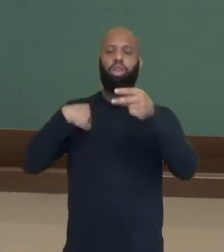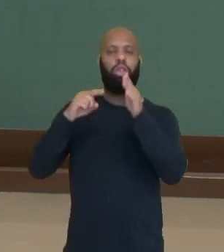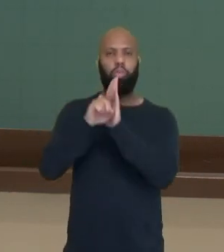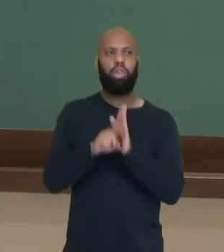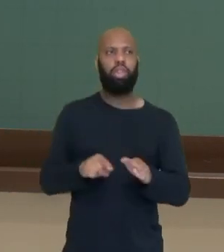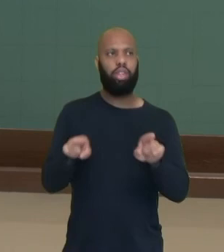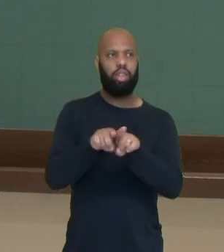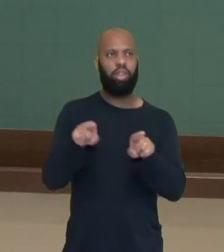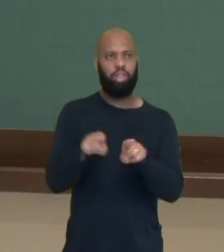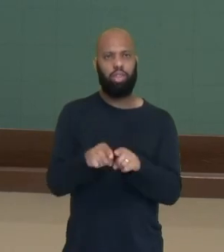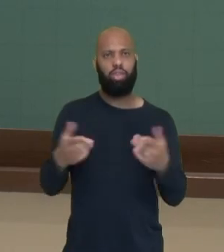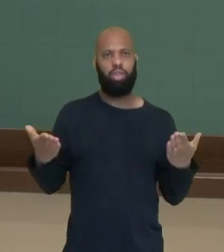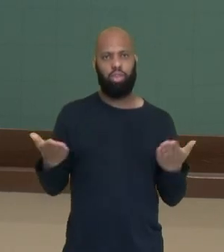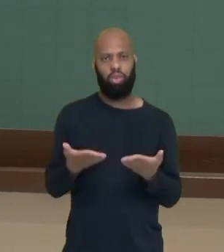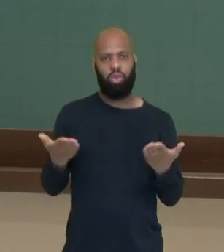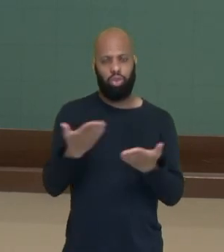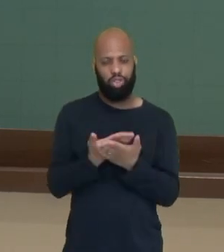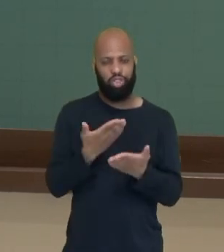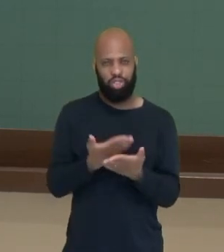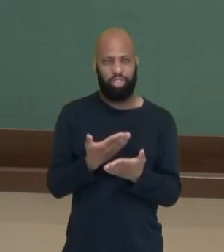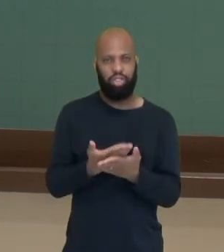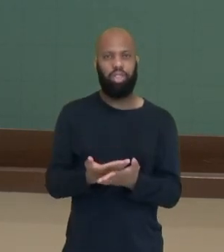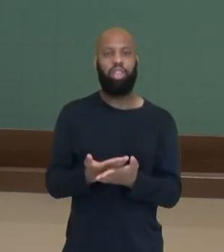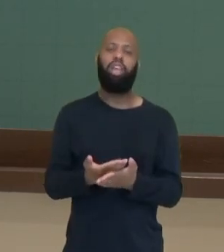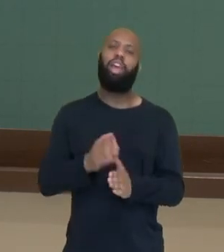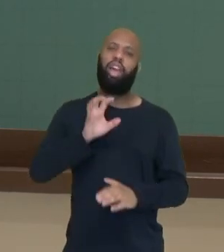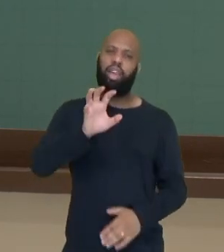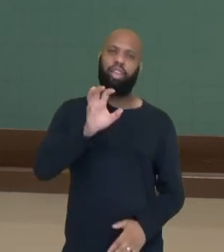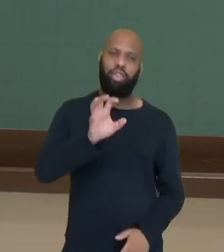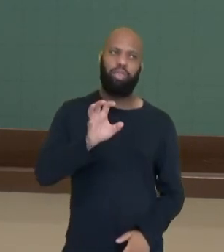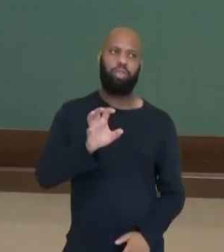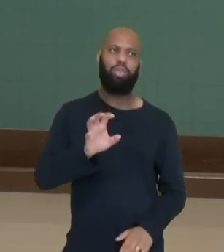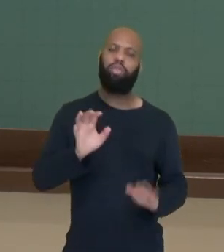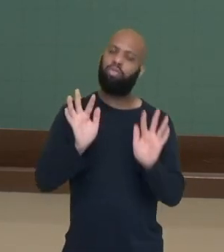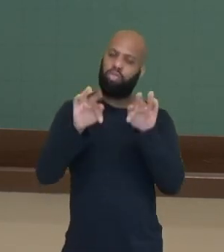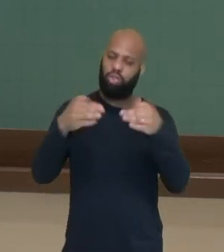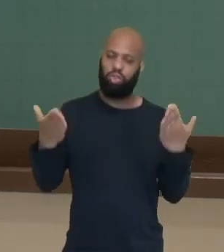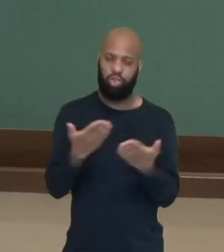nós utilizamos na aula de hoje. E é isso. Com isso nós